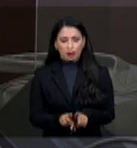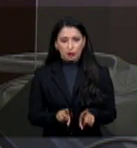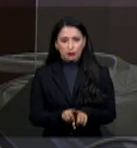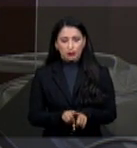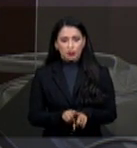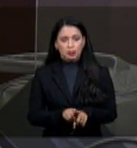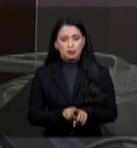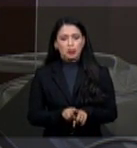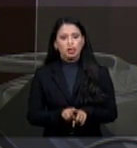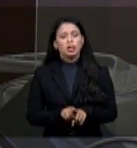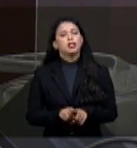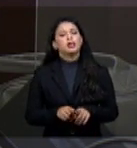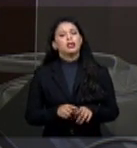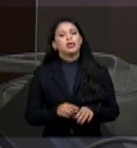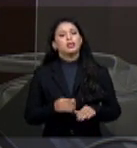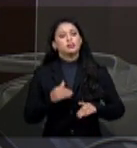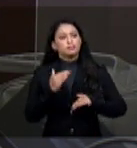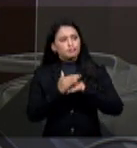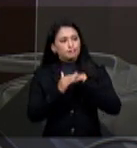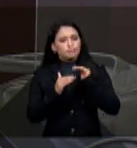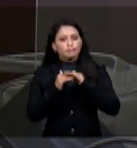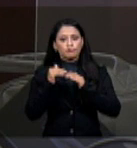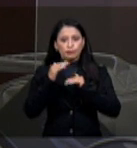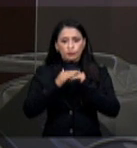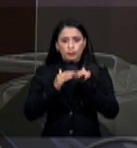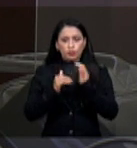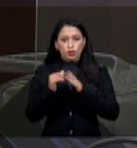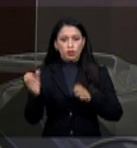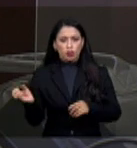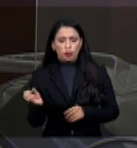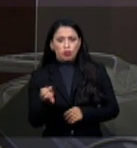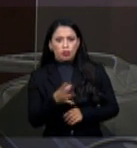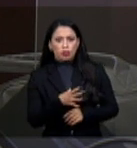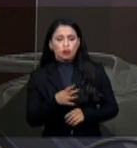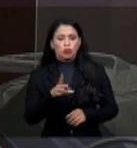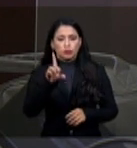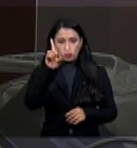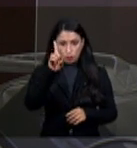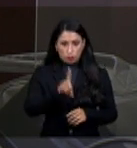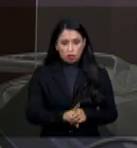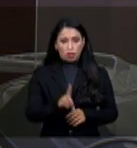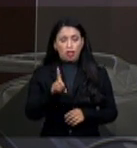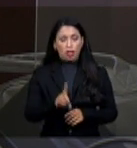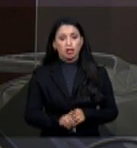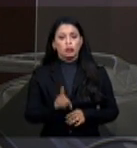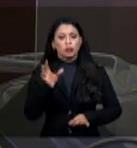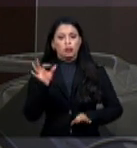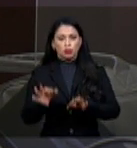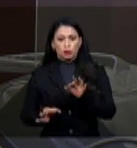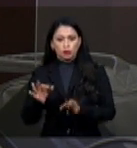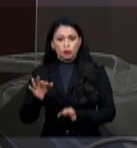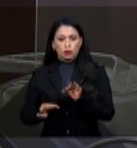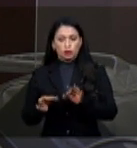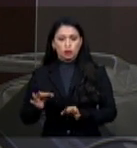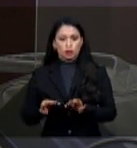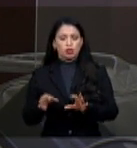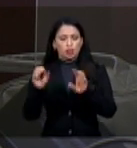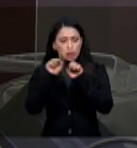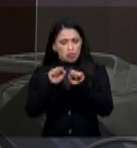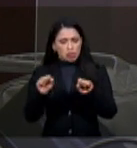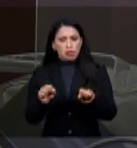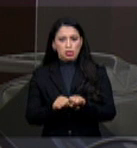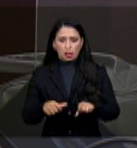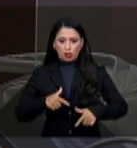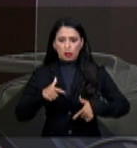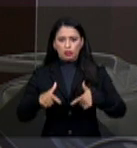construir novas epistemologias a respeito do direito. Atuo, né, na justiça, no sistema de